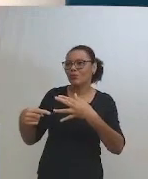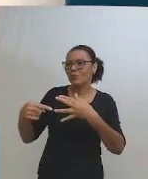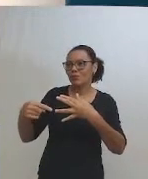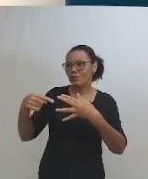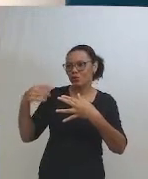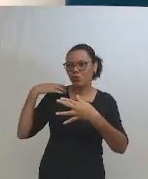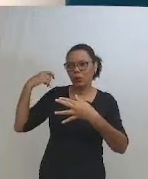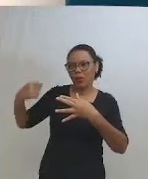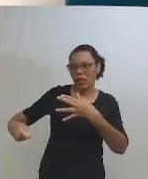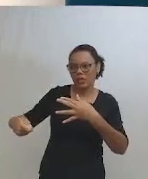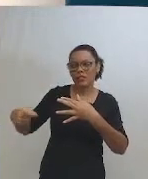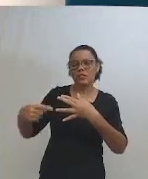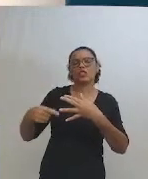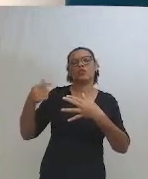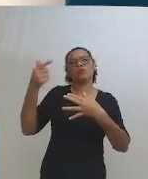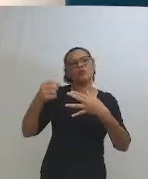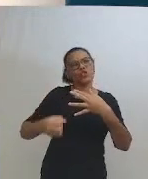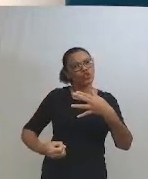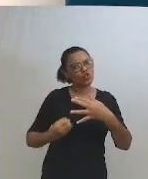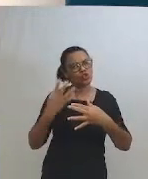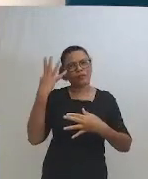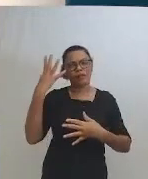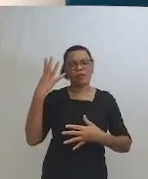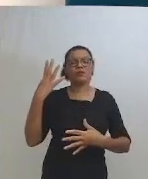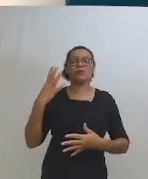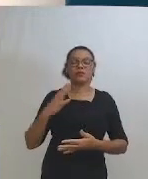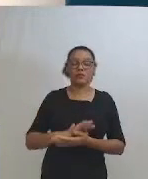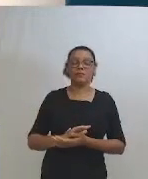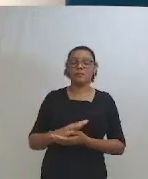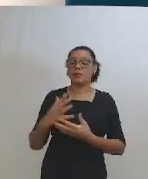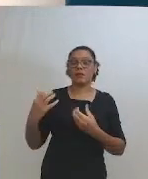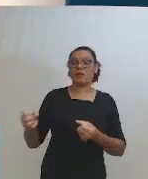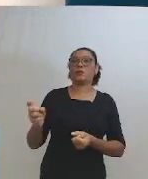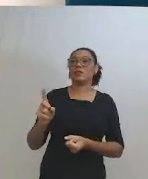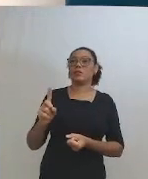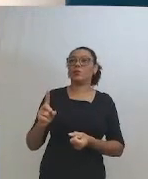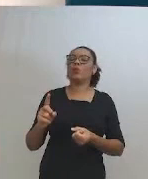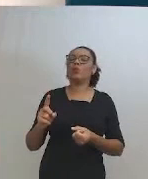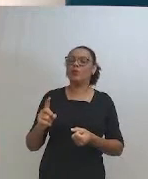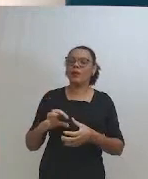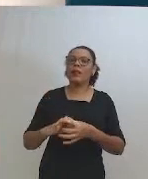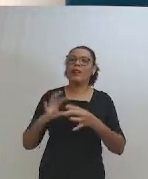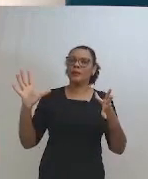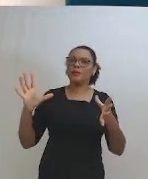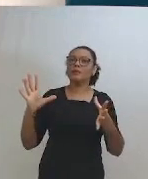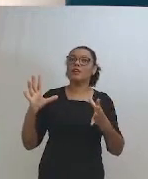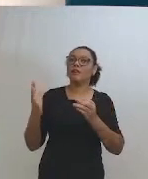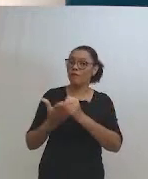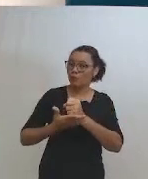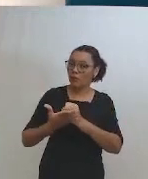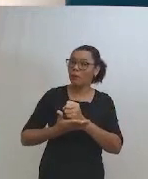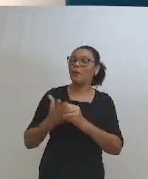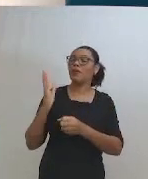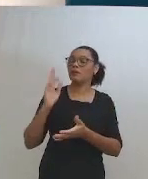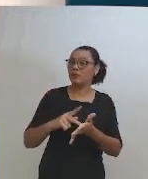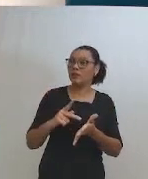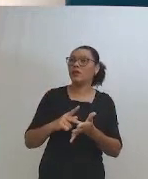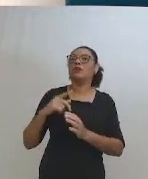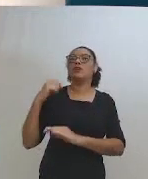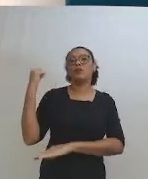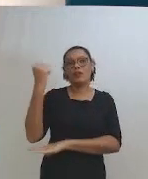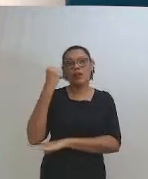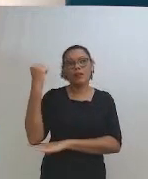vez, ele nega a liberdade e fundamenta exatamente na gravidade concreta que está